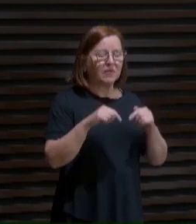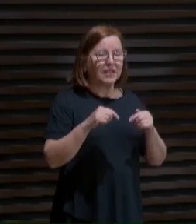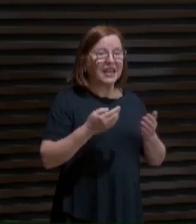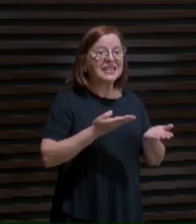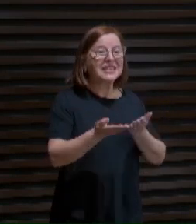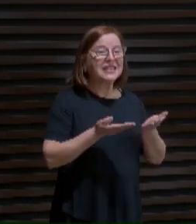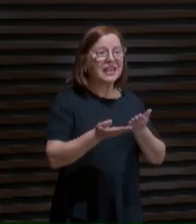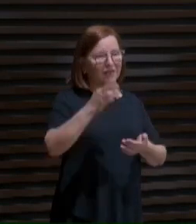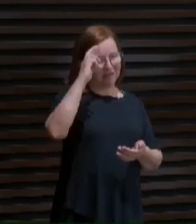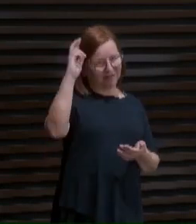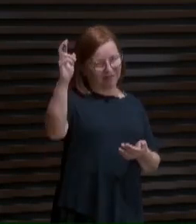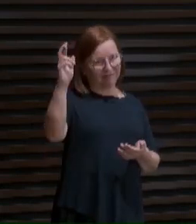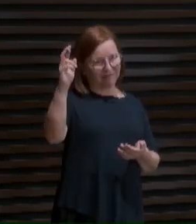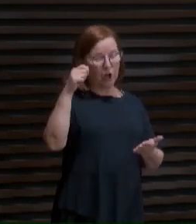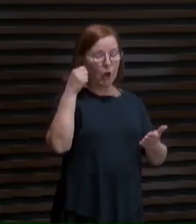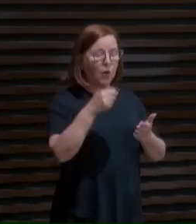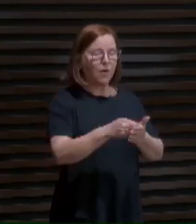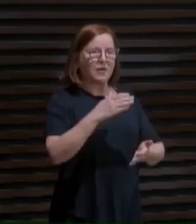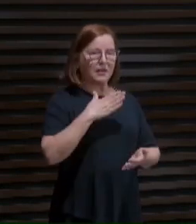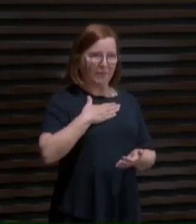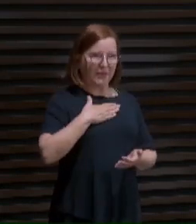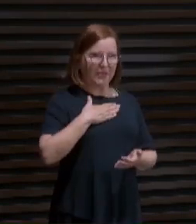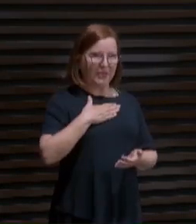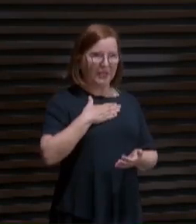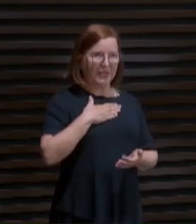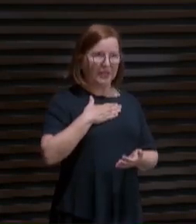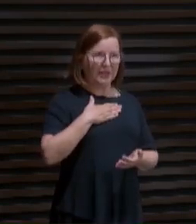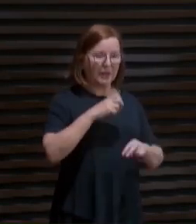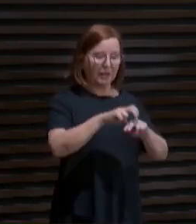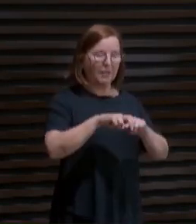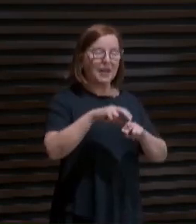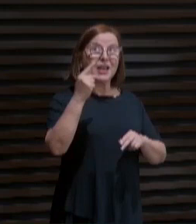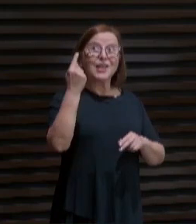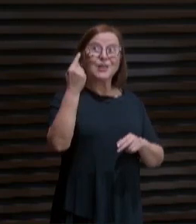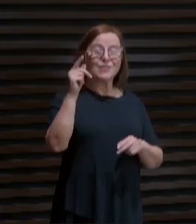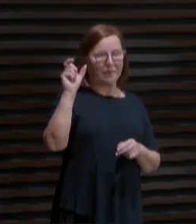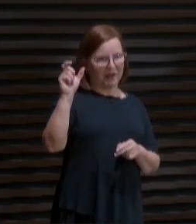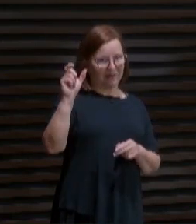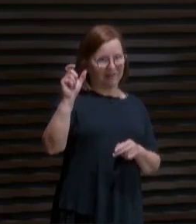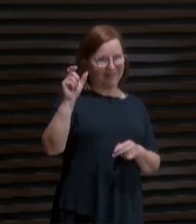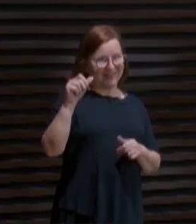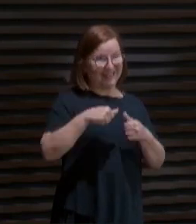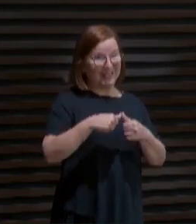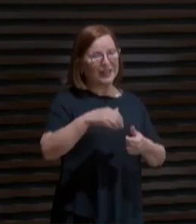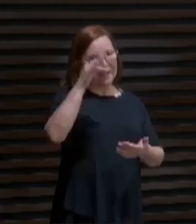está a serva do Senhor, cumpra-se em mim segundo a tua palavra. Isso é fé.